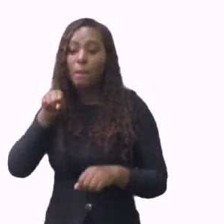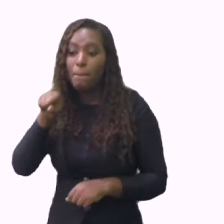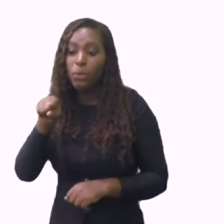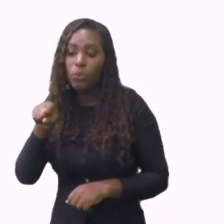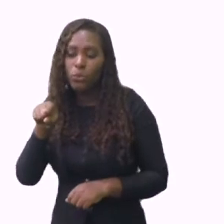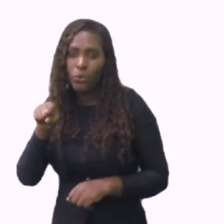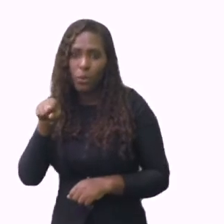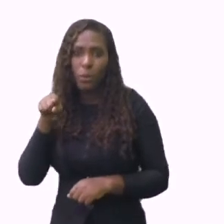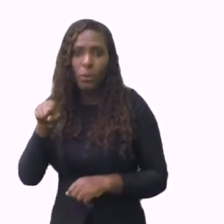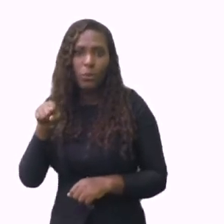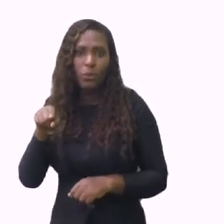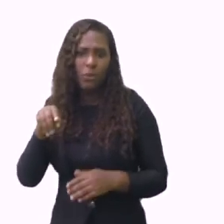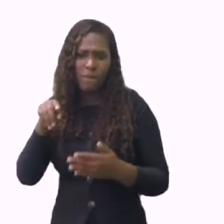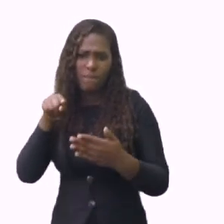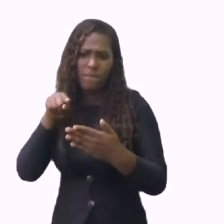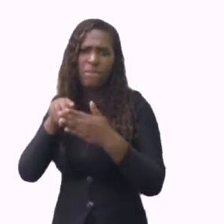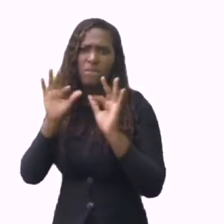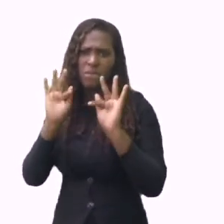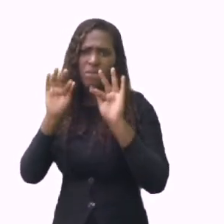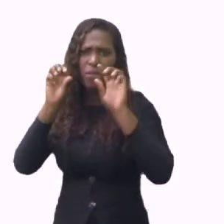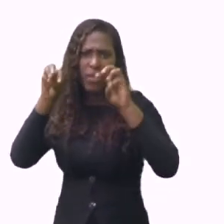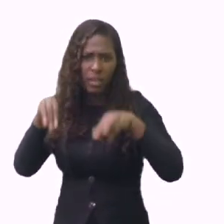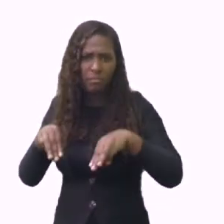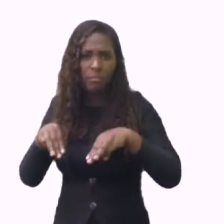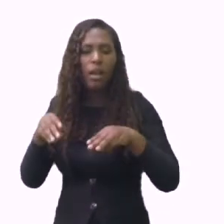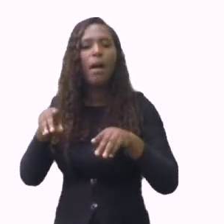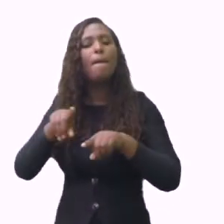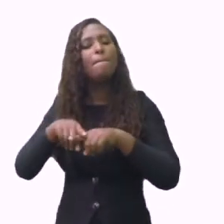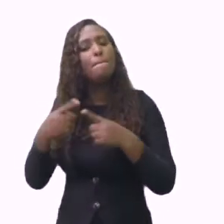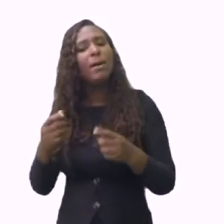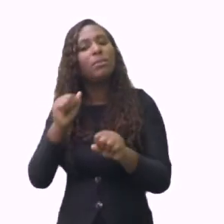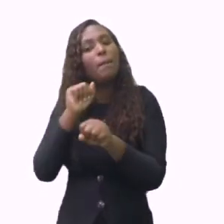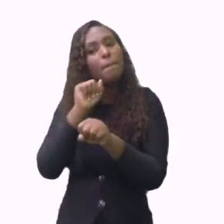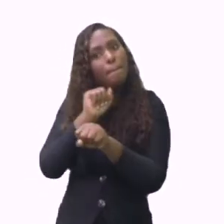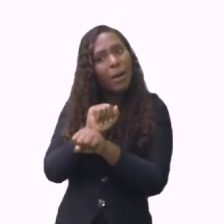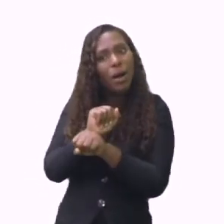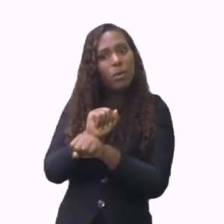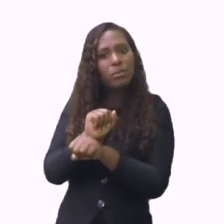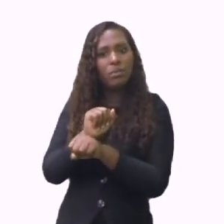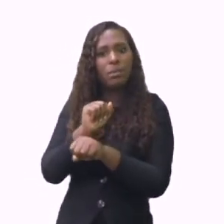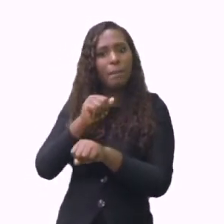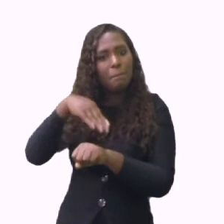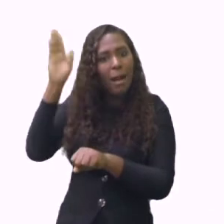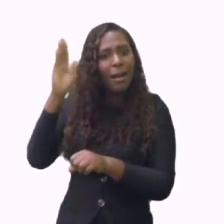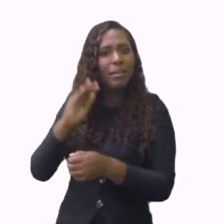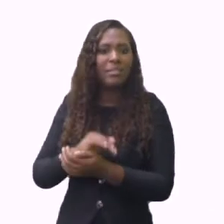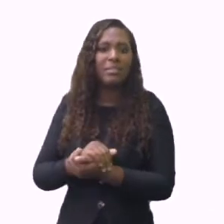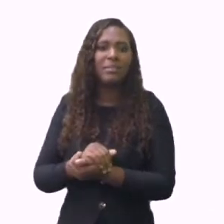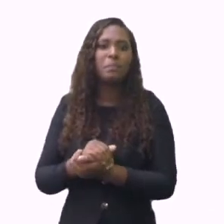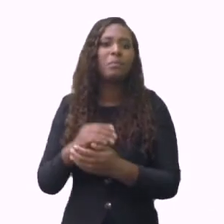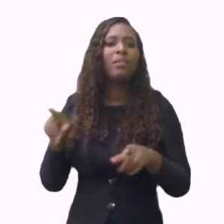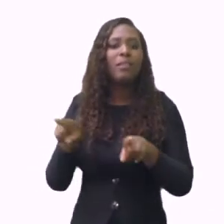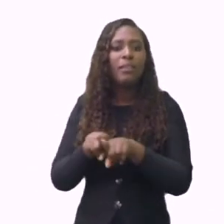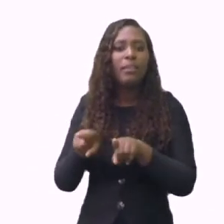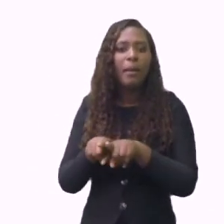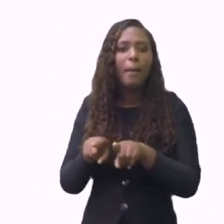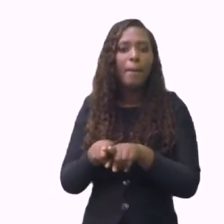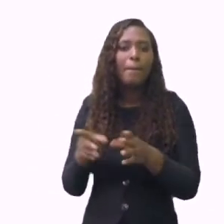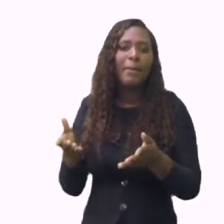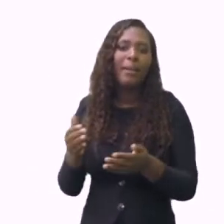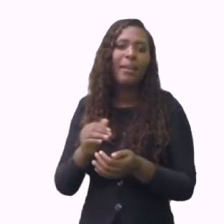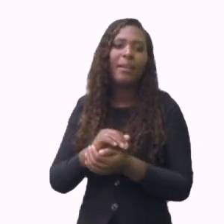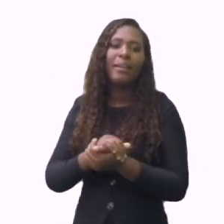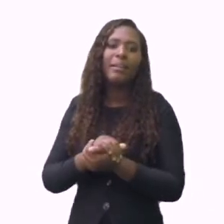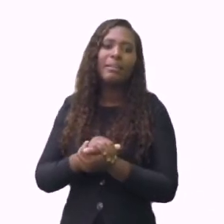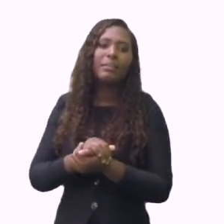uma pausa maior na minha fala. Então, é importante também usar a entonação correta para cada sinal de